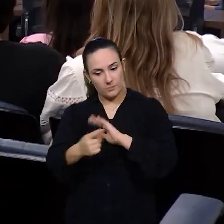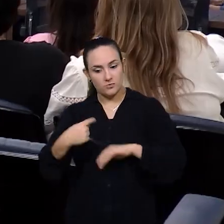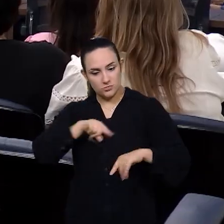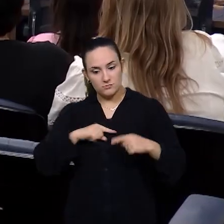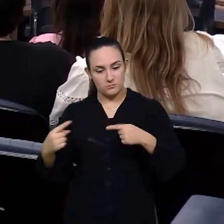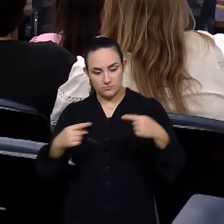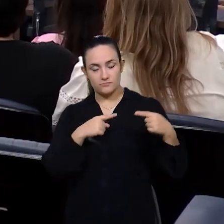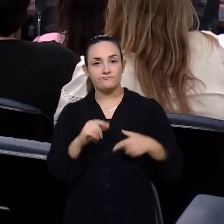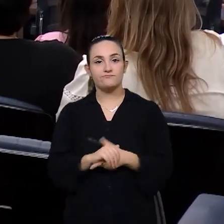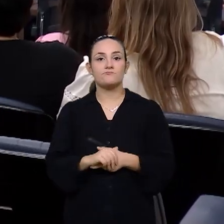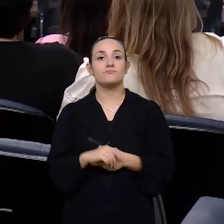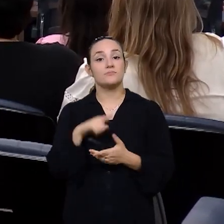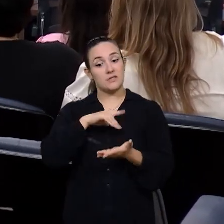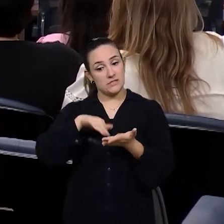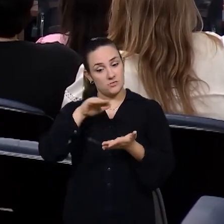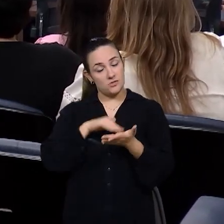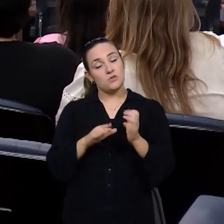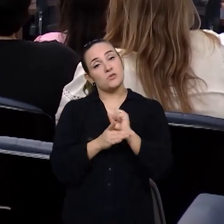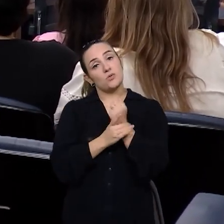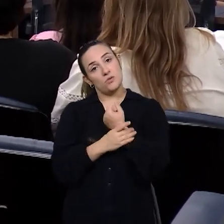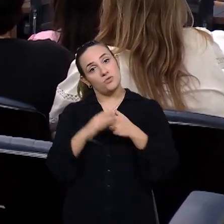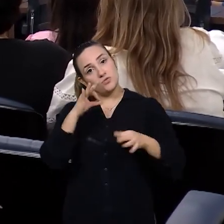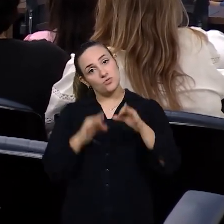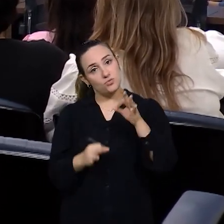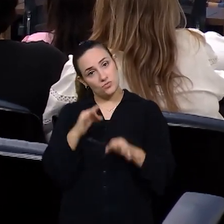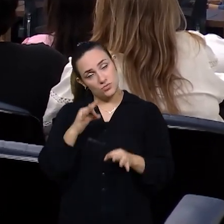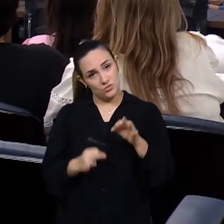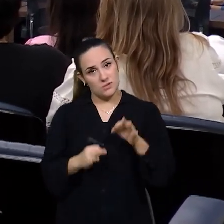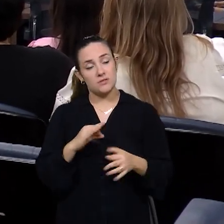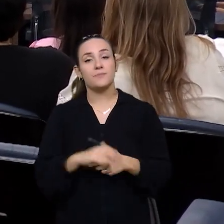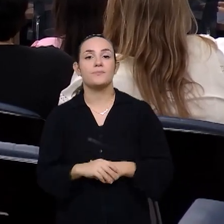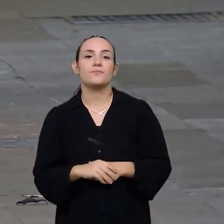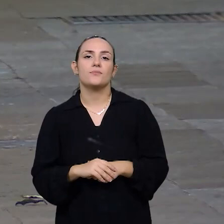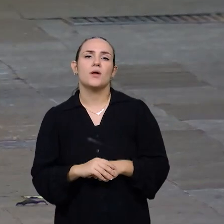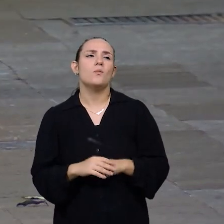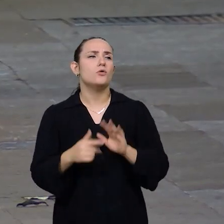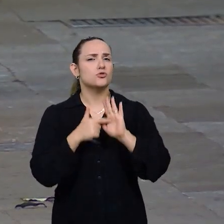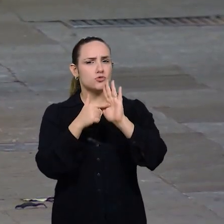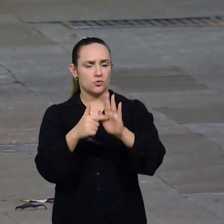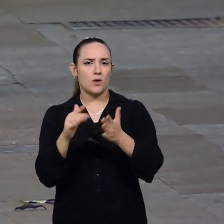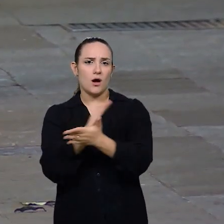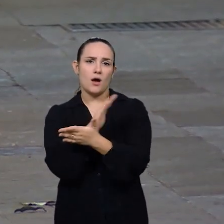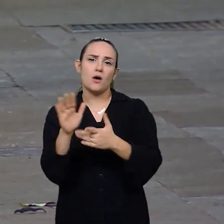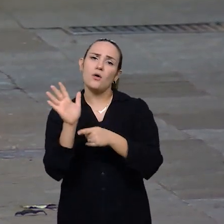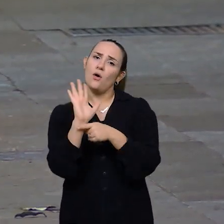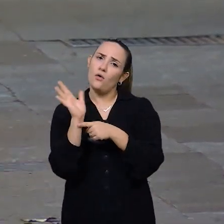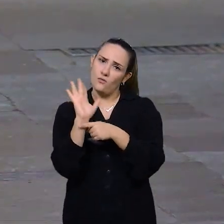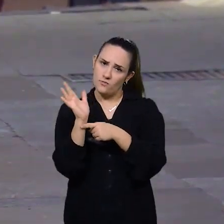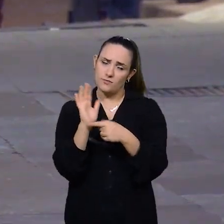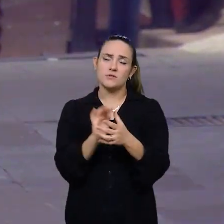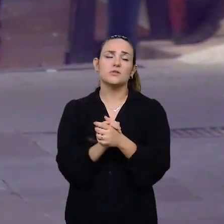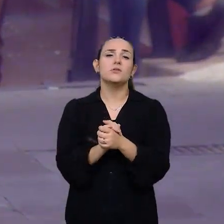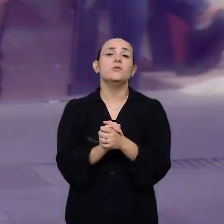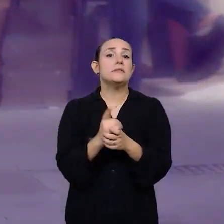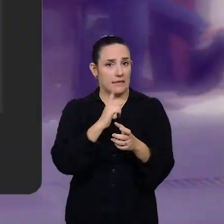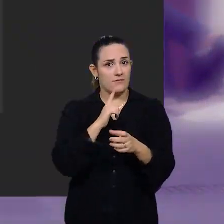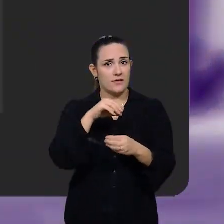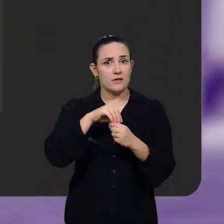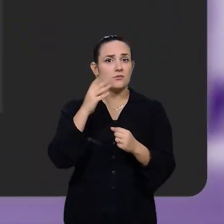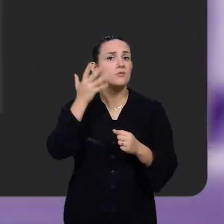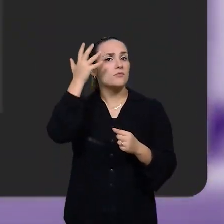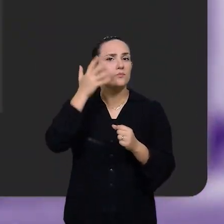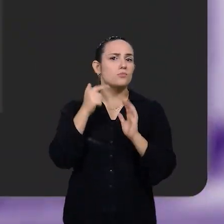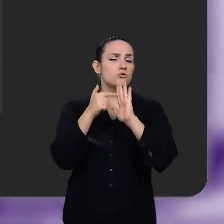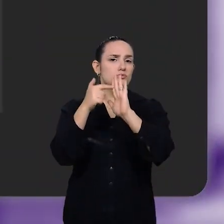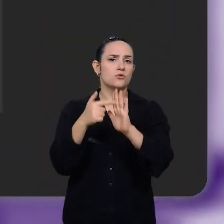isso. Dados da Sejusp, Secretaria de Estado de Justiça e Segurança Pública, exibidos na matéria produzida pela TV Alemes durante